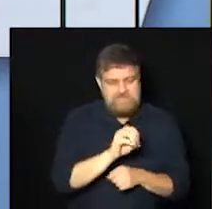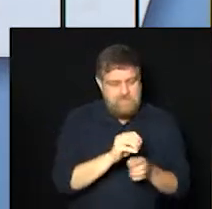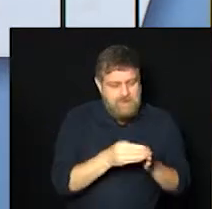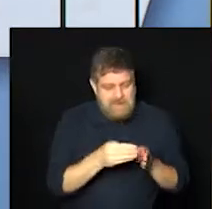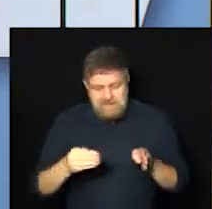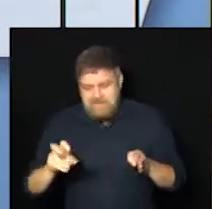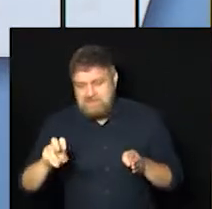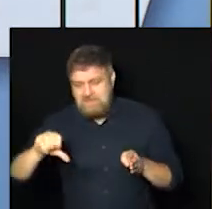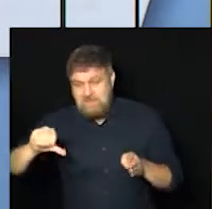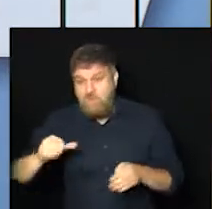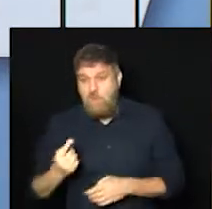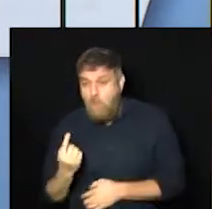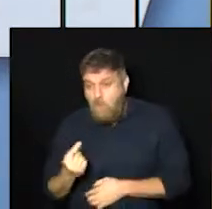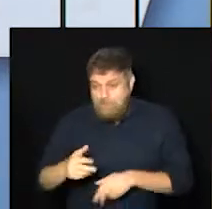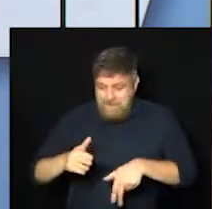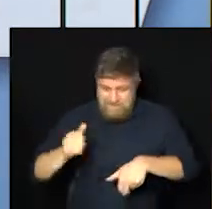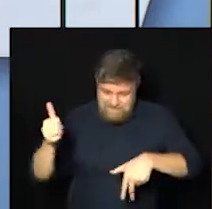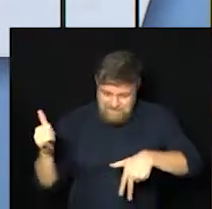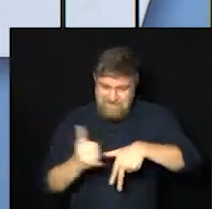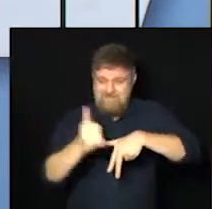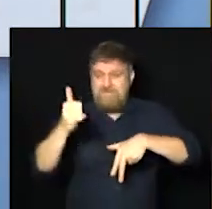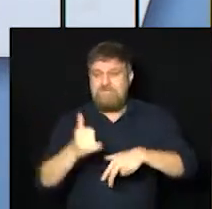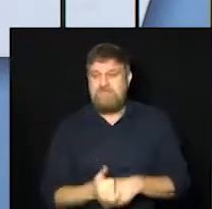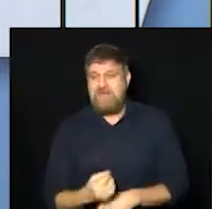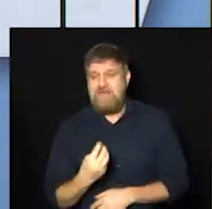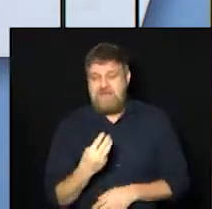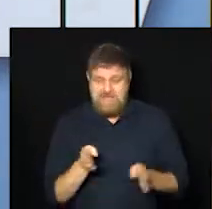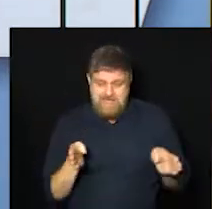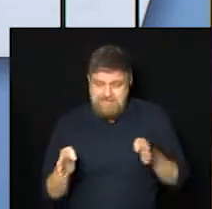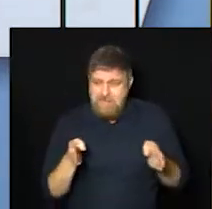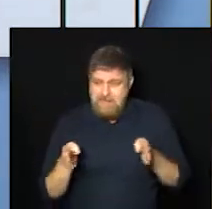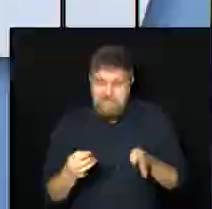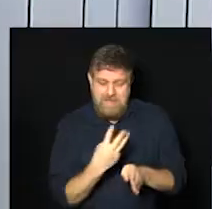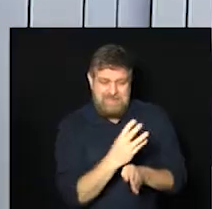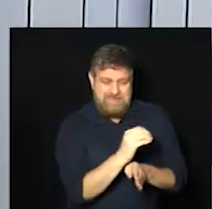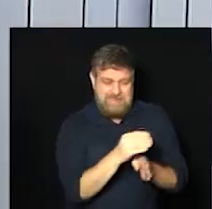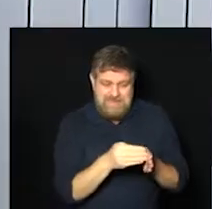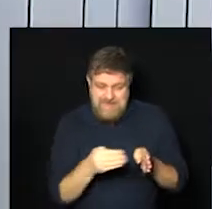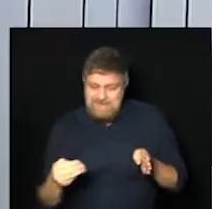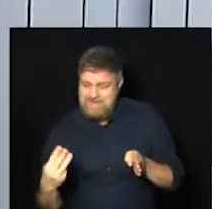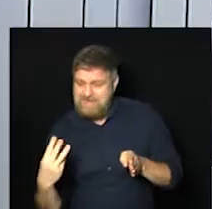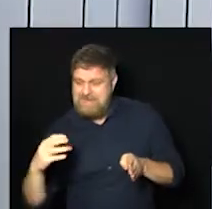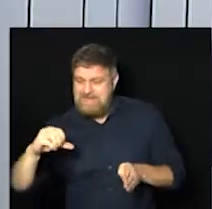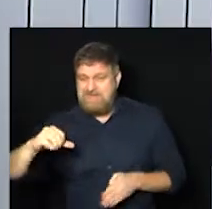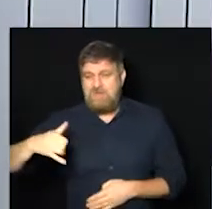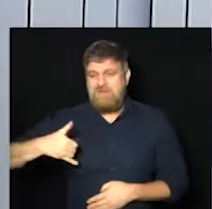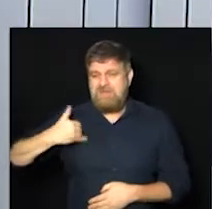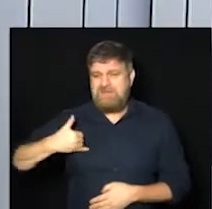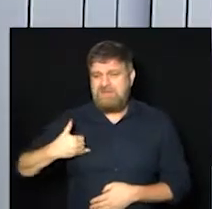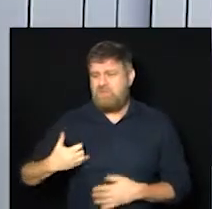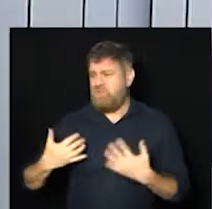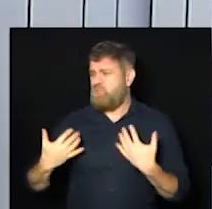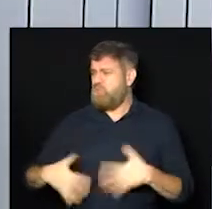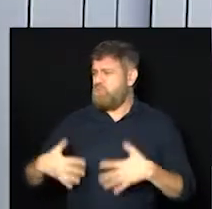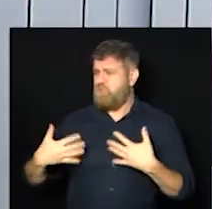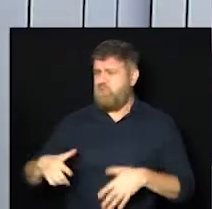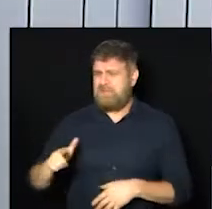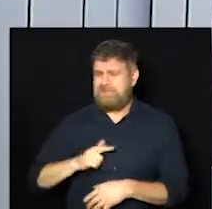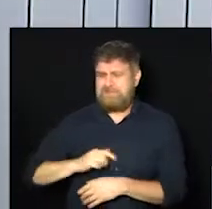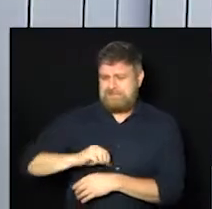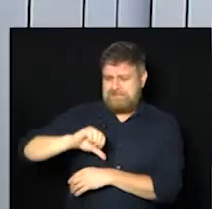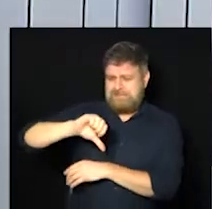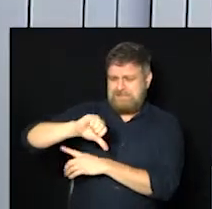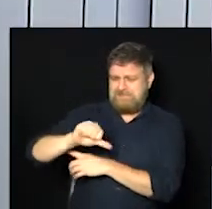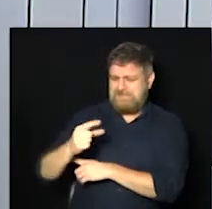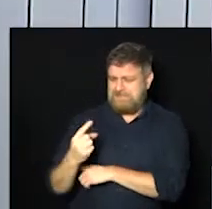uma vítima entre 30 e 39 anos aqui da nossa cidade. São muitos casos, né, Mina?